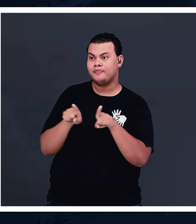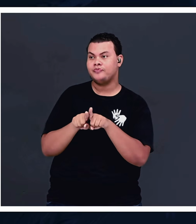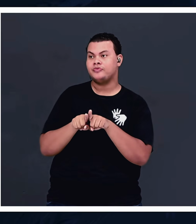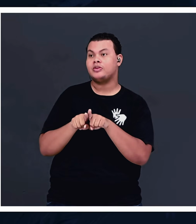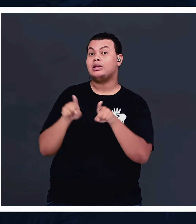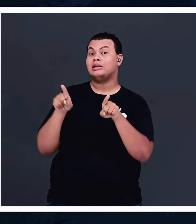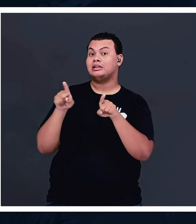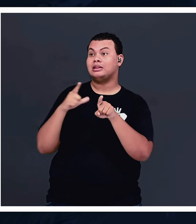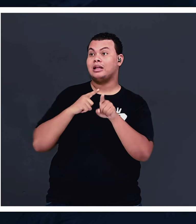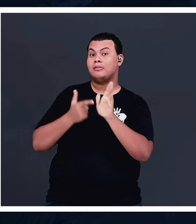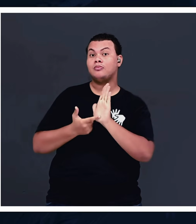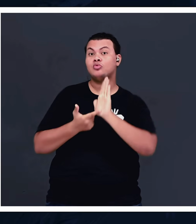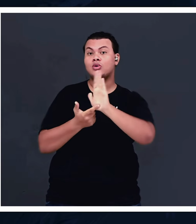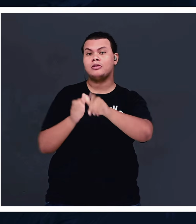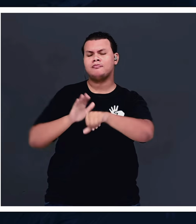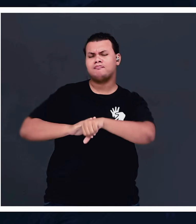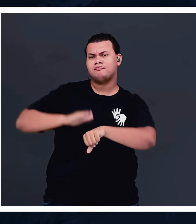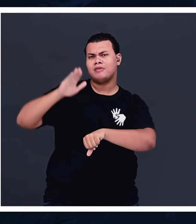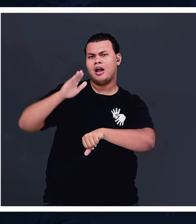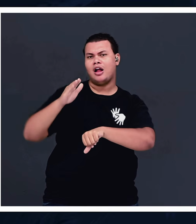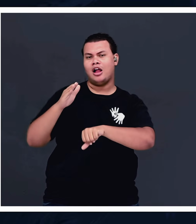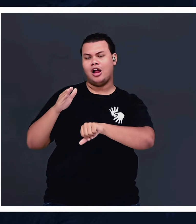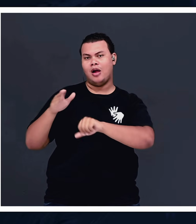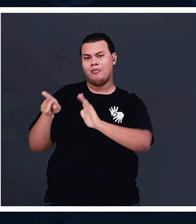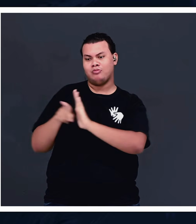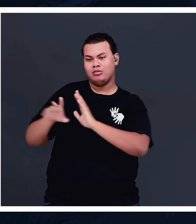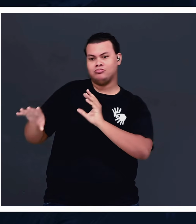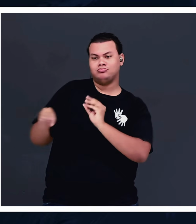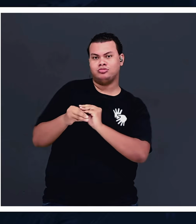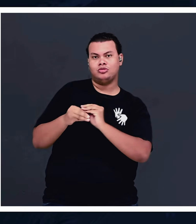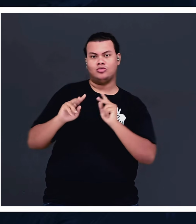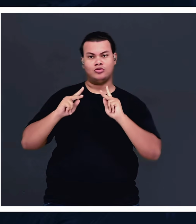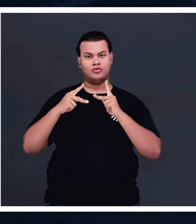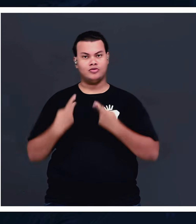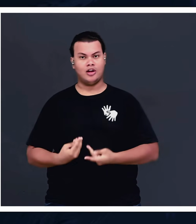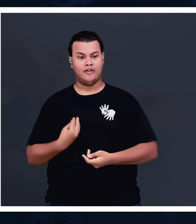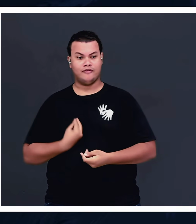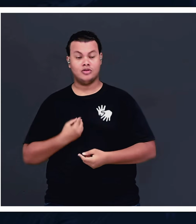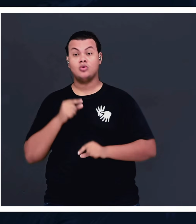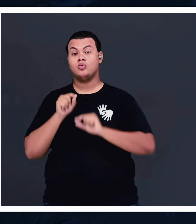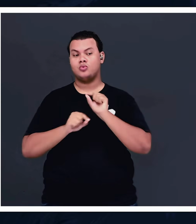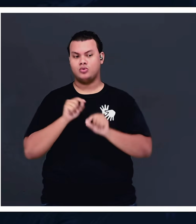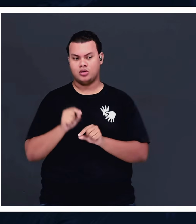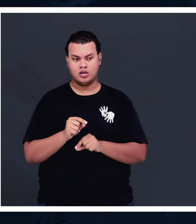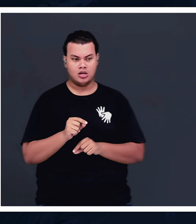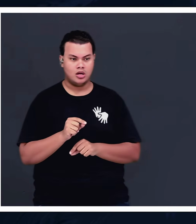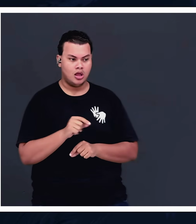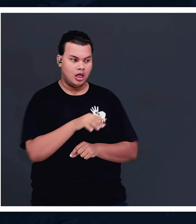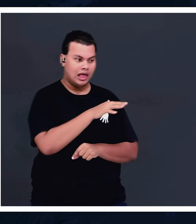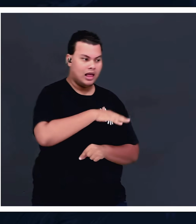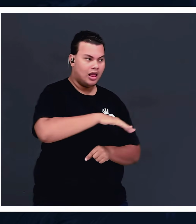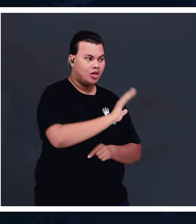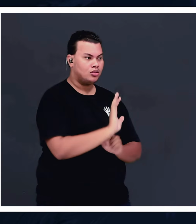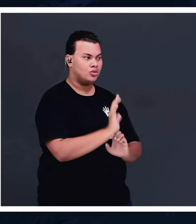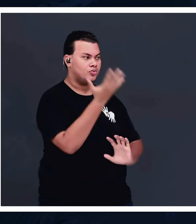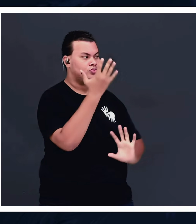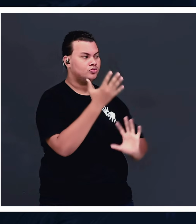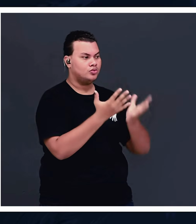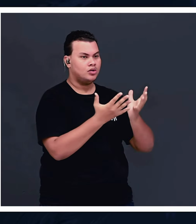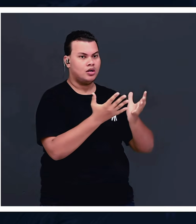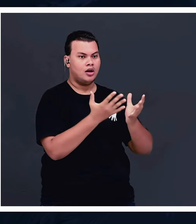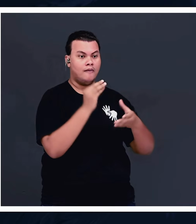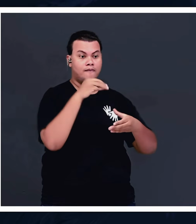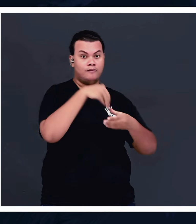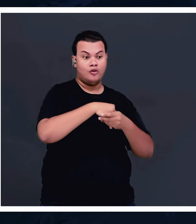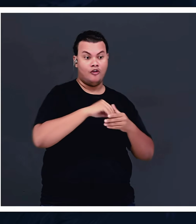demonstrando ainda mais essa integralidade do ser humano, é que as coisas que acontecem fora